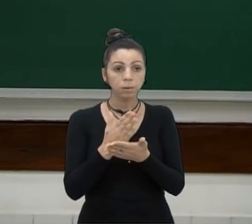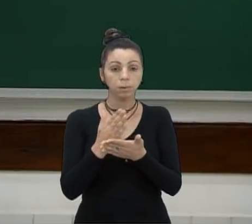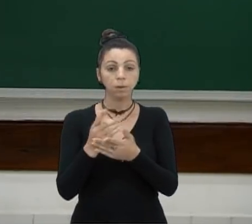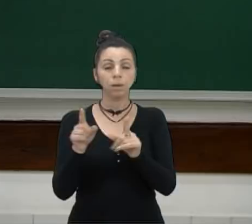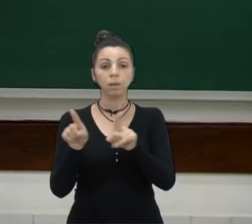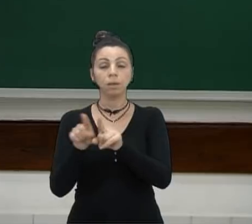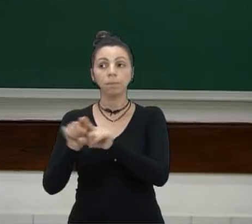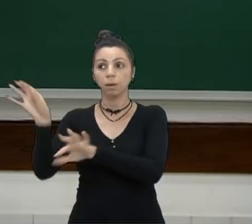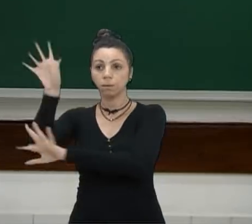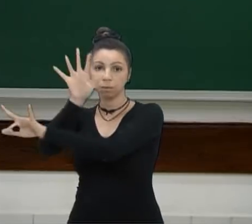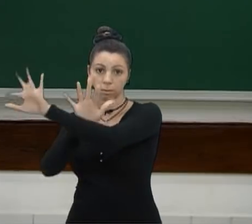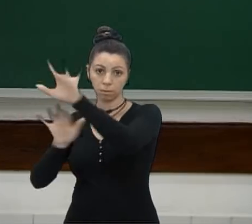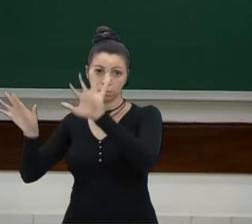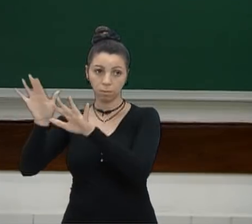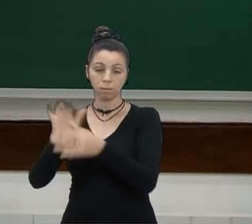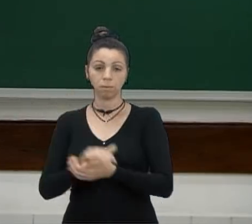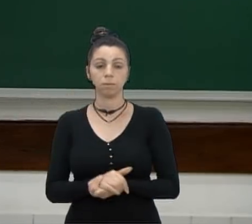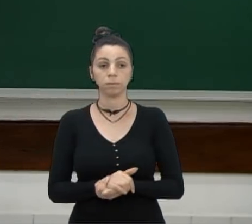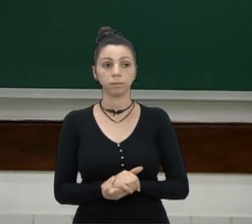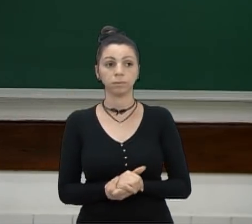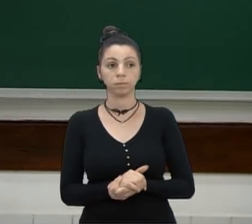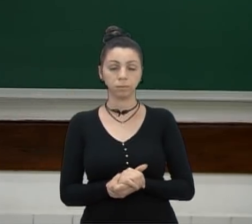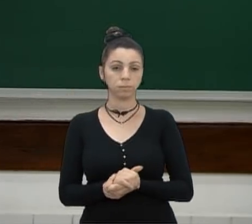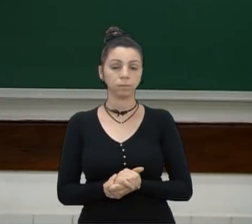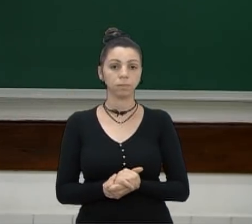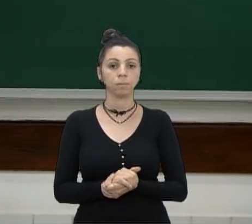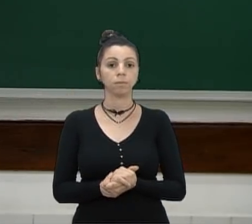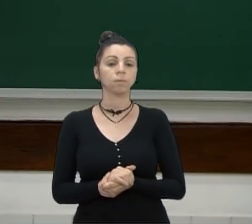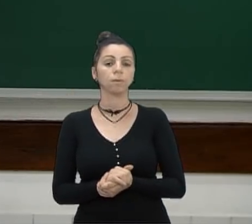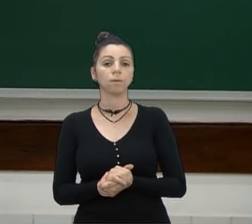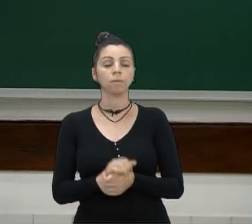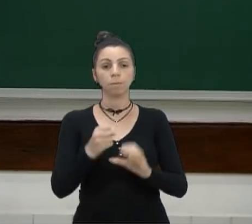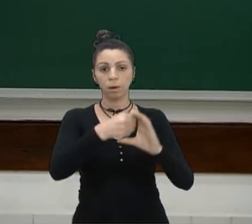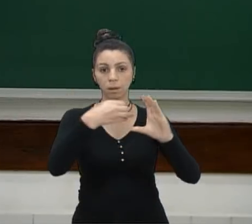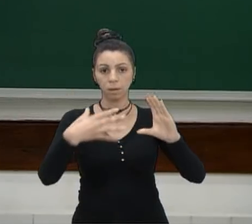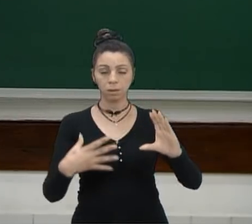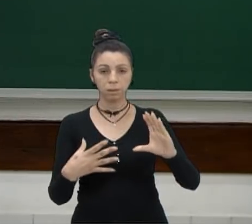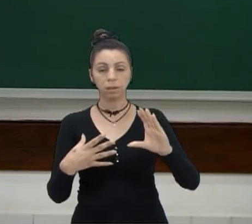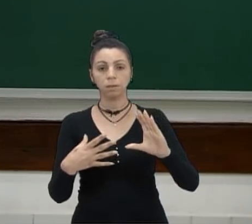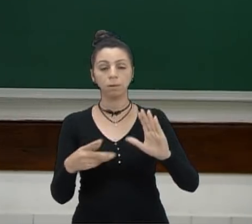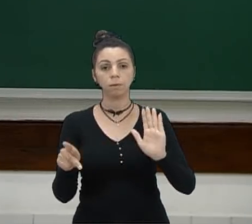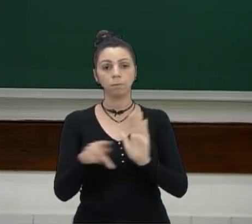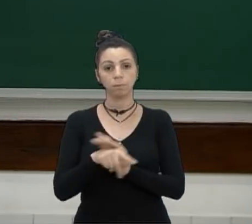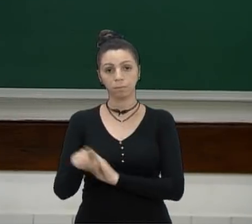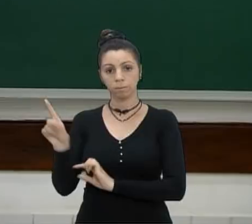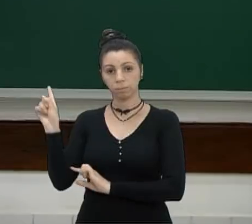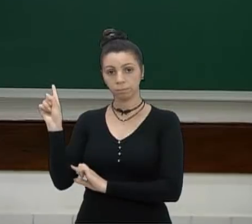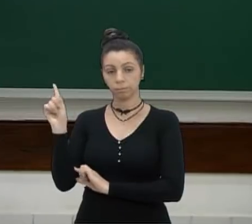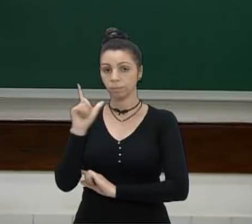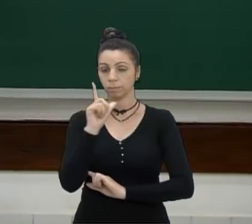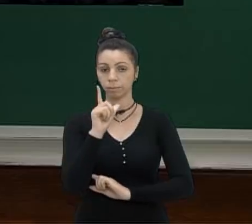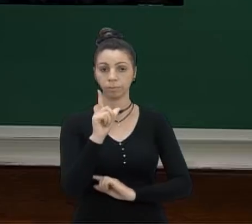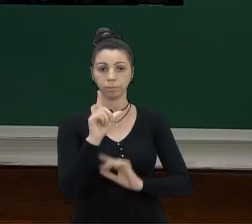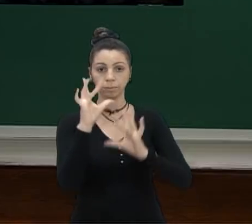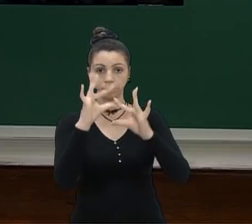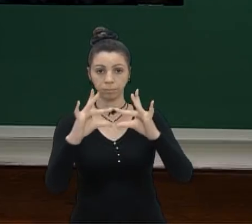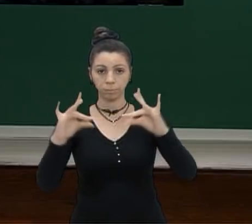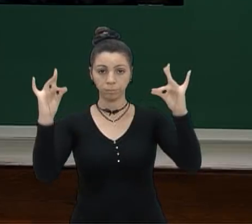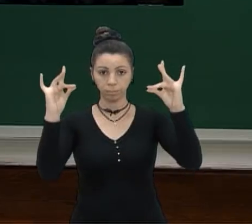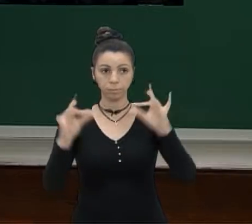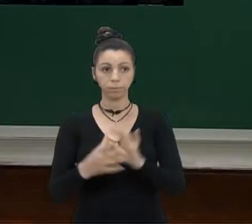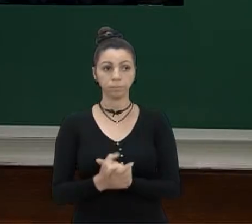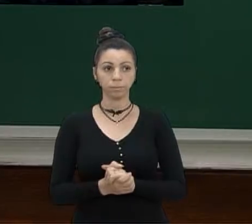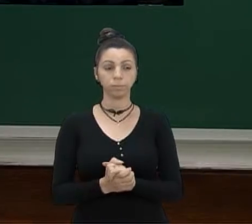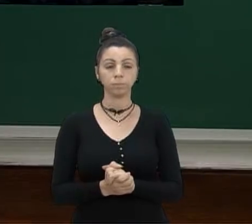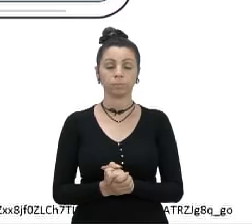também apresento do gasoso. Então vamos conhecer as características, as propriedades relacionadas aos líquidos? Olha que interessante essa tela que eu trago